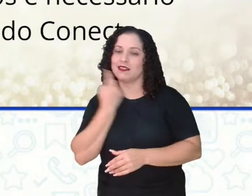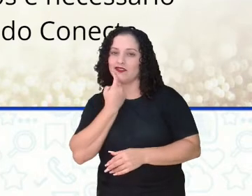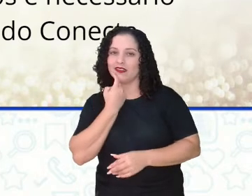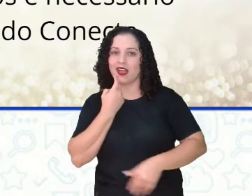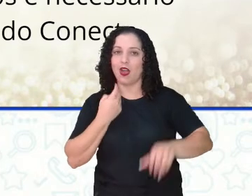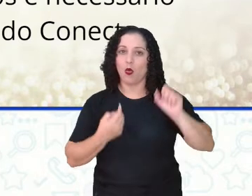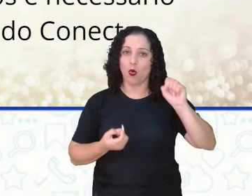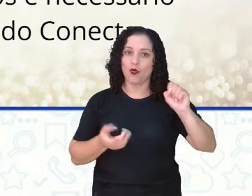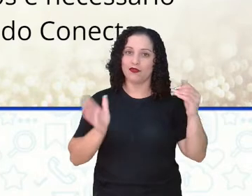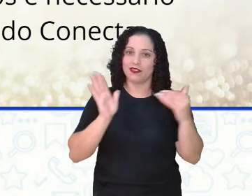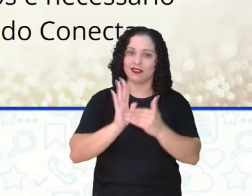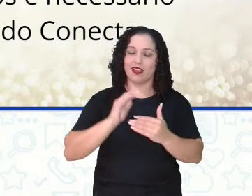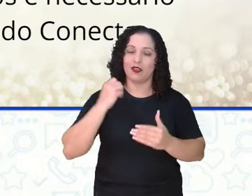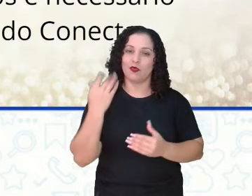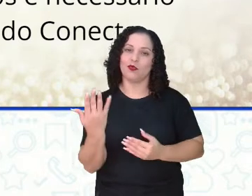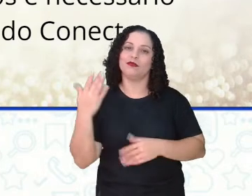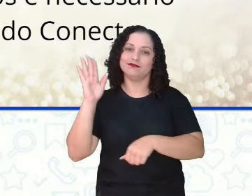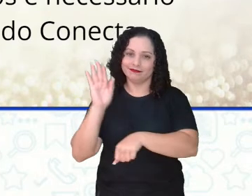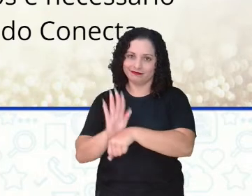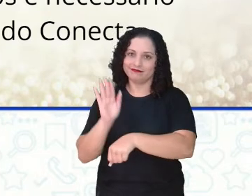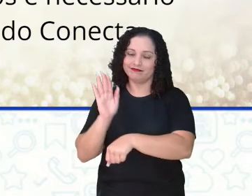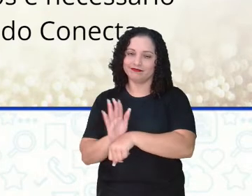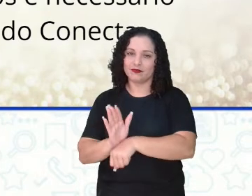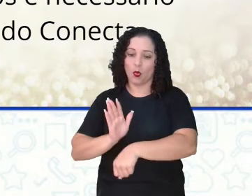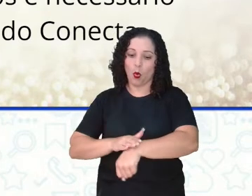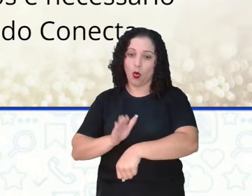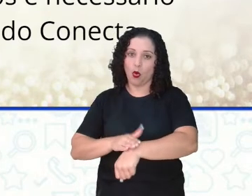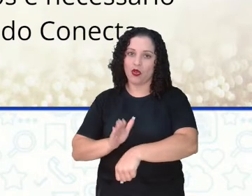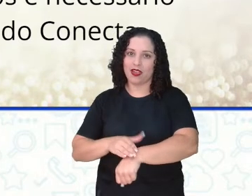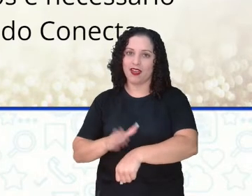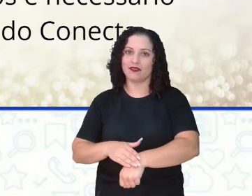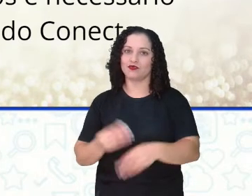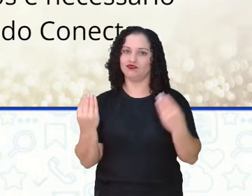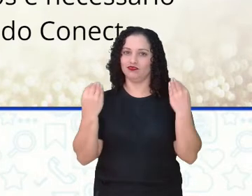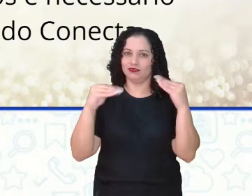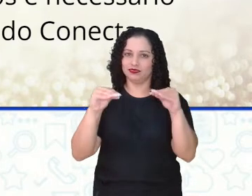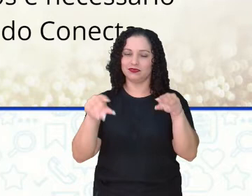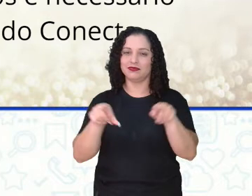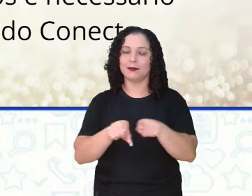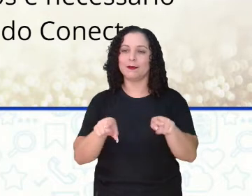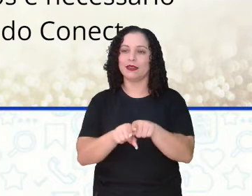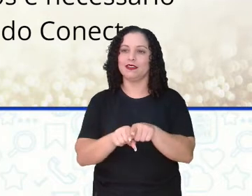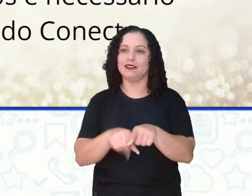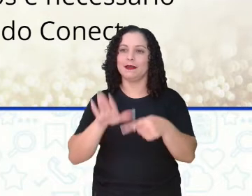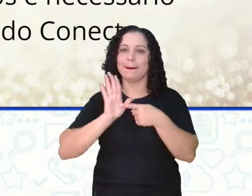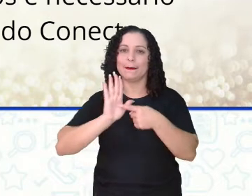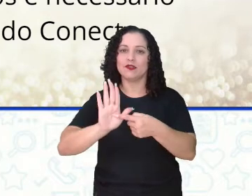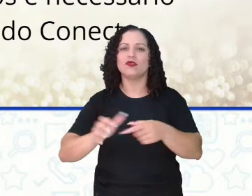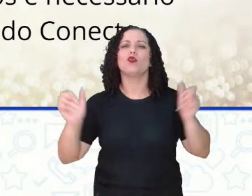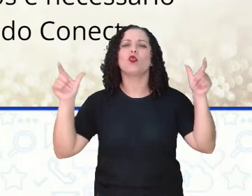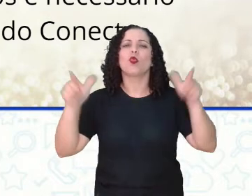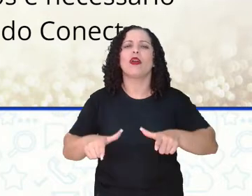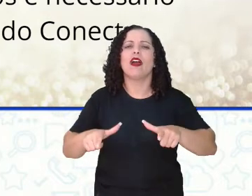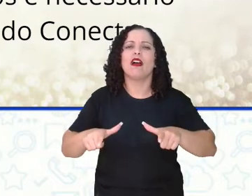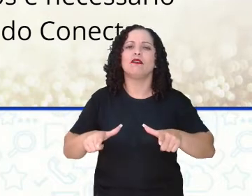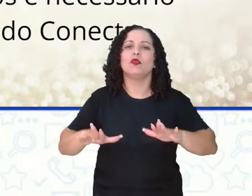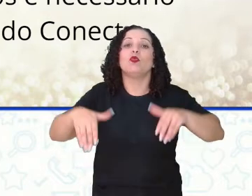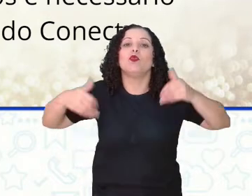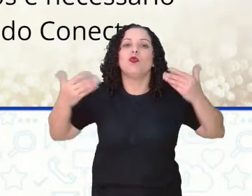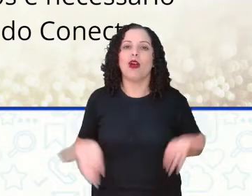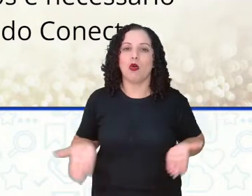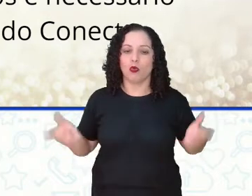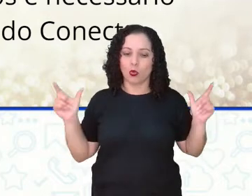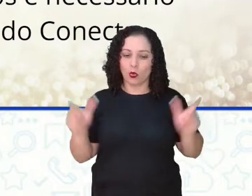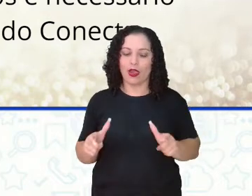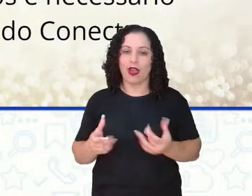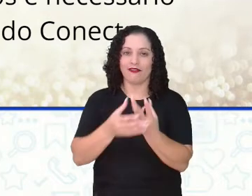Ele dá até hora para a informação ser mais exata. E diz aí onde será, onde acontecerá. O centro de vacinação